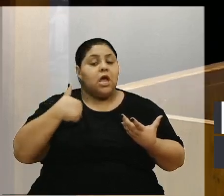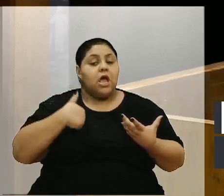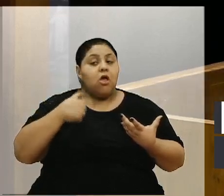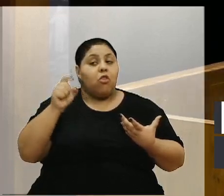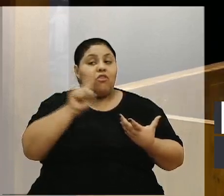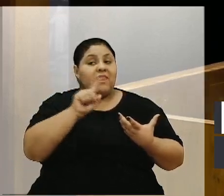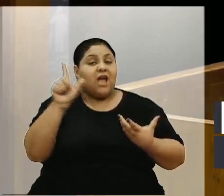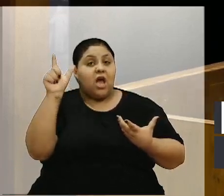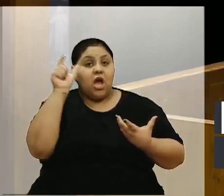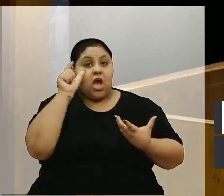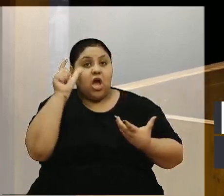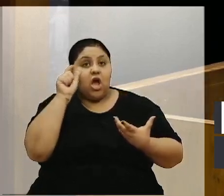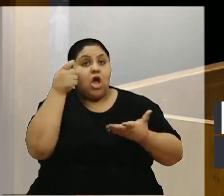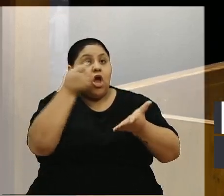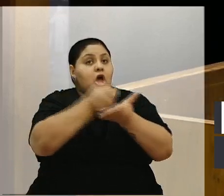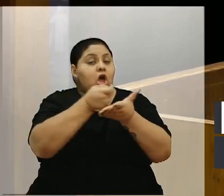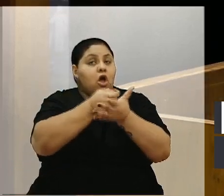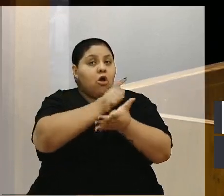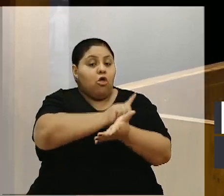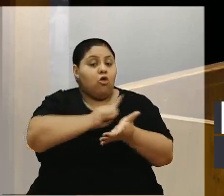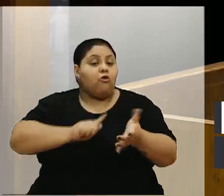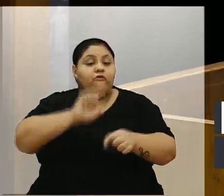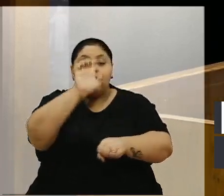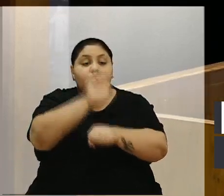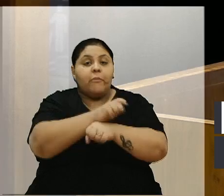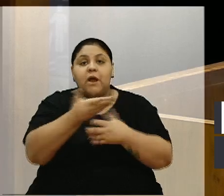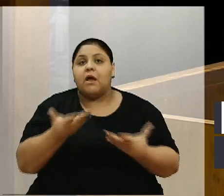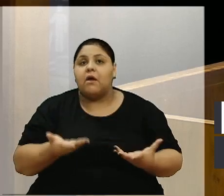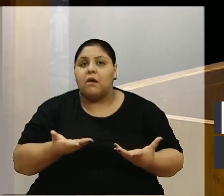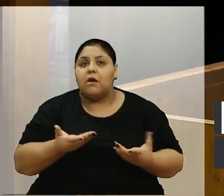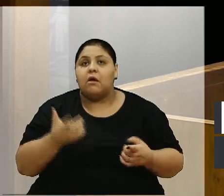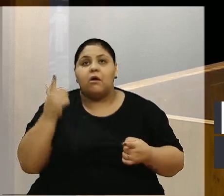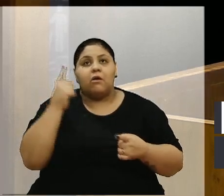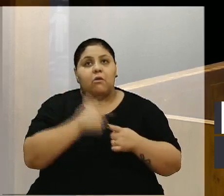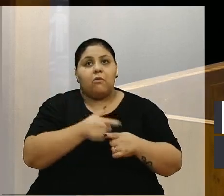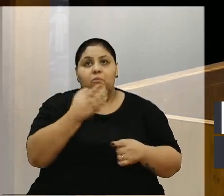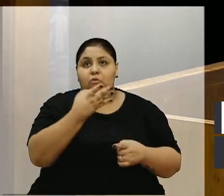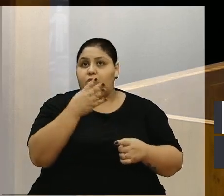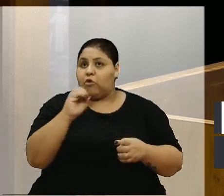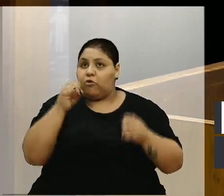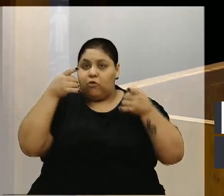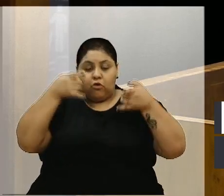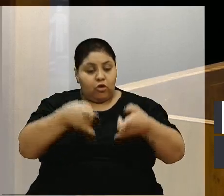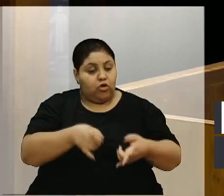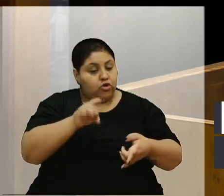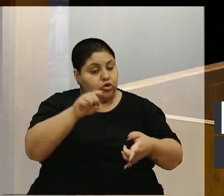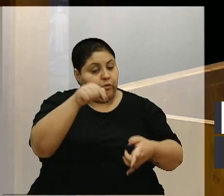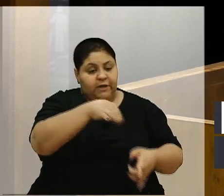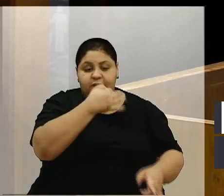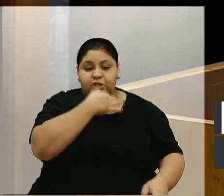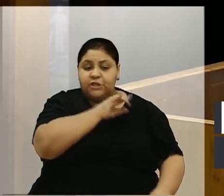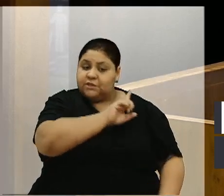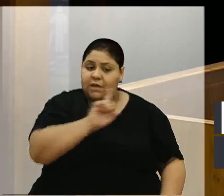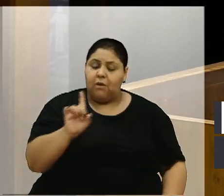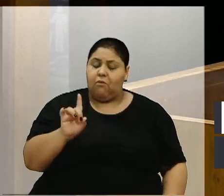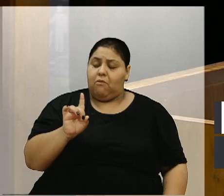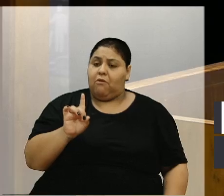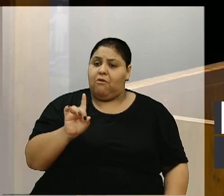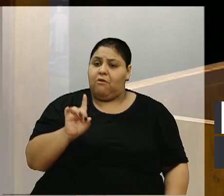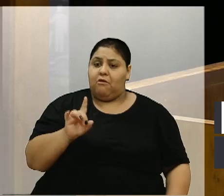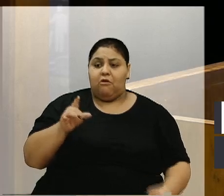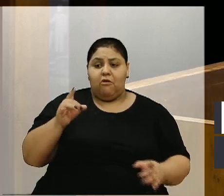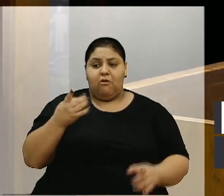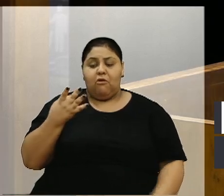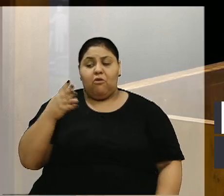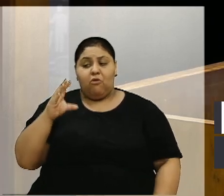vejo se cobrar do governo estadual. Até porque esses 40 leitos não vão ser só para Caxias, né? Esses 40 leitos vão ser